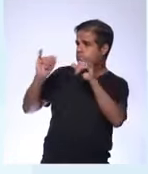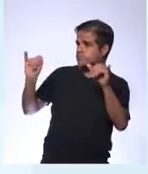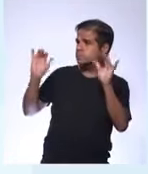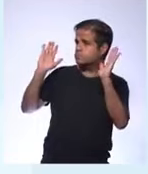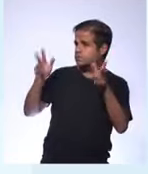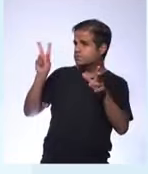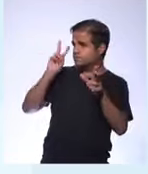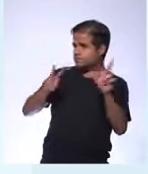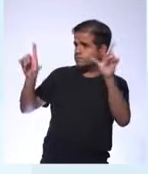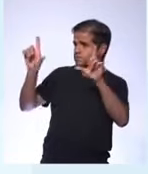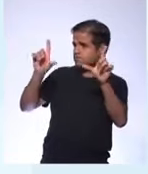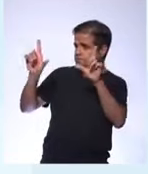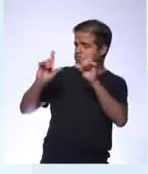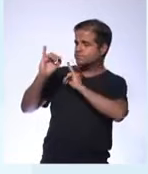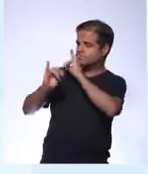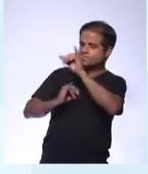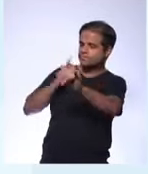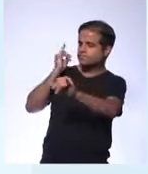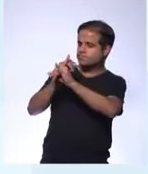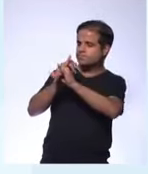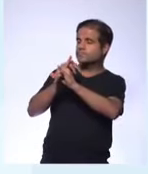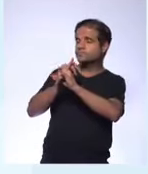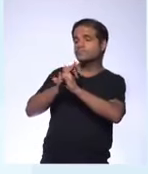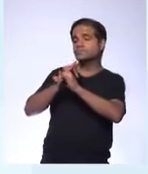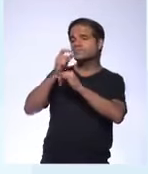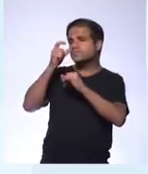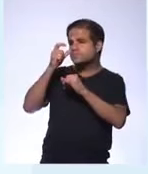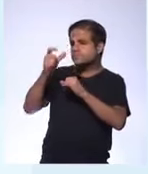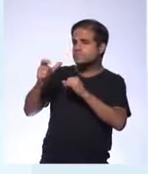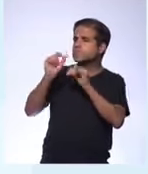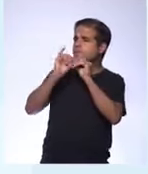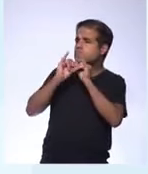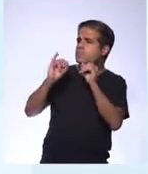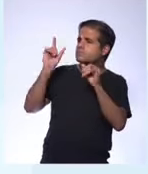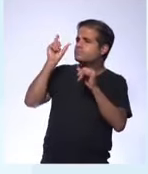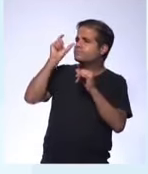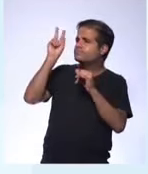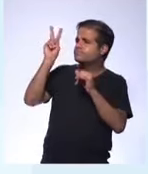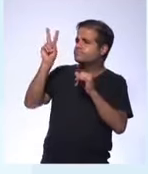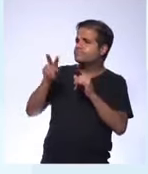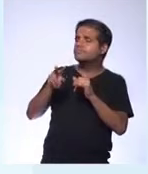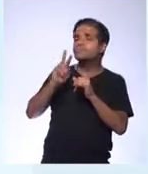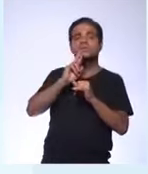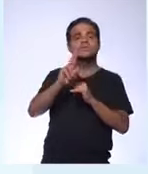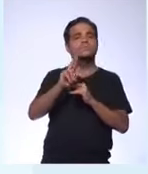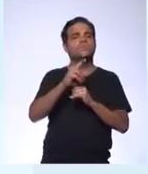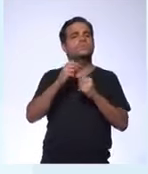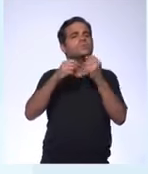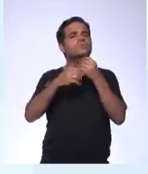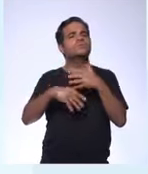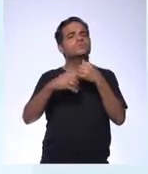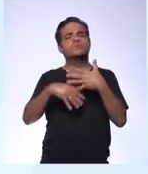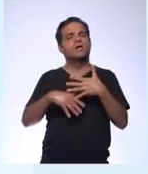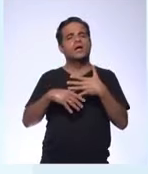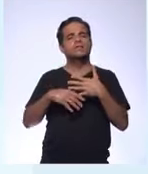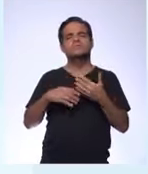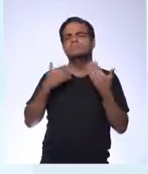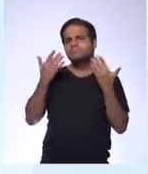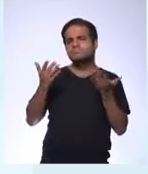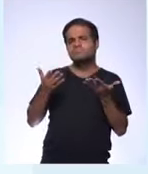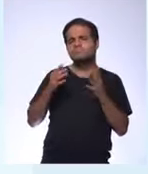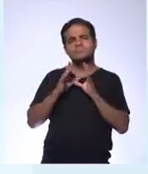lugar na televisão, na internet. Observem a mensagem e respondam para nós no chat. De acordo